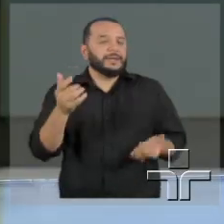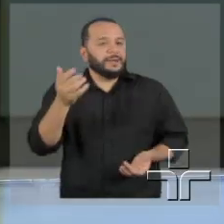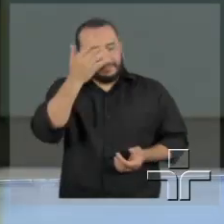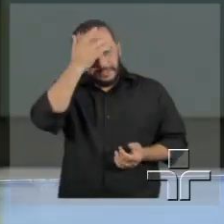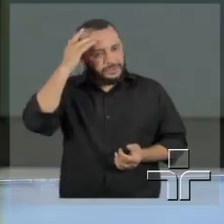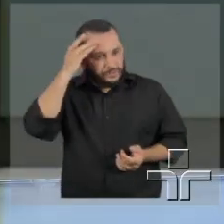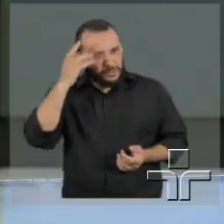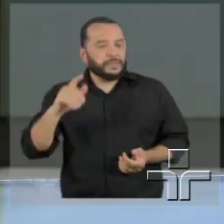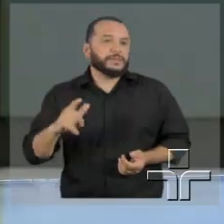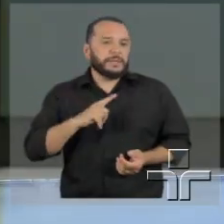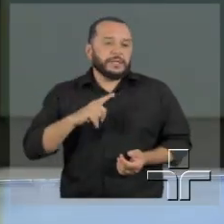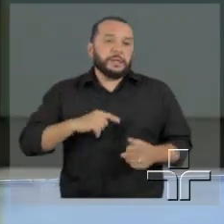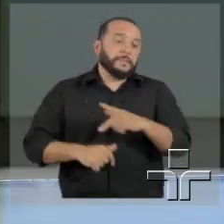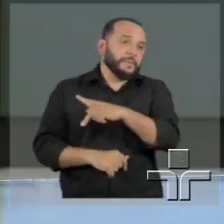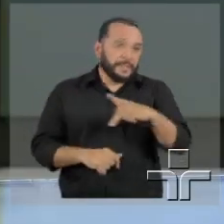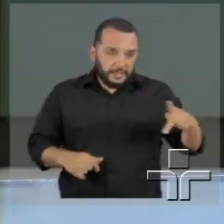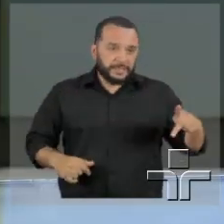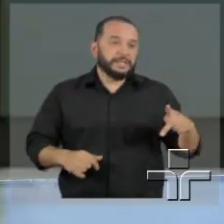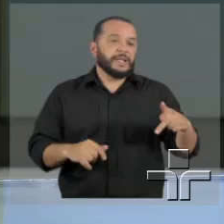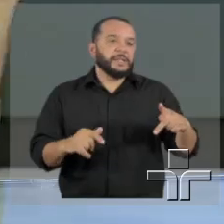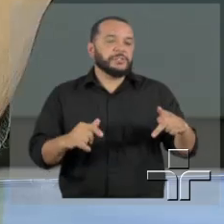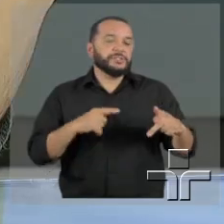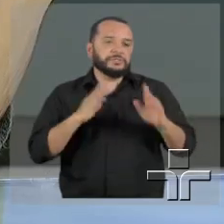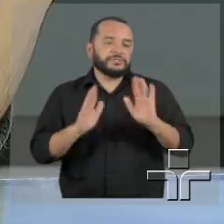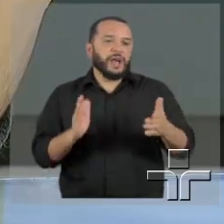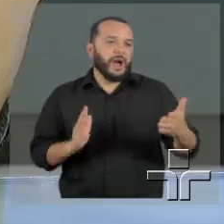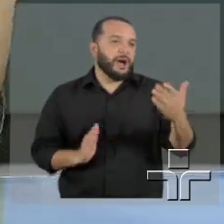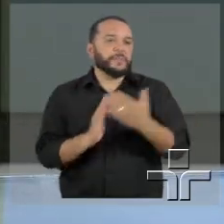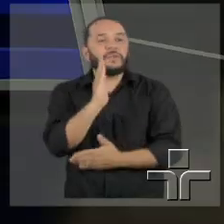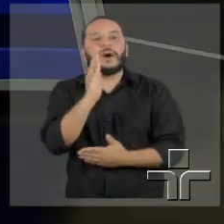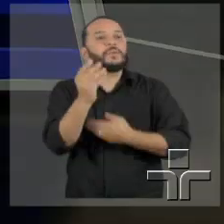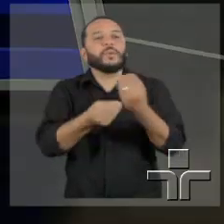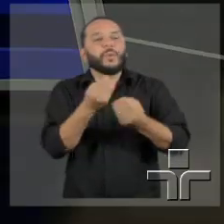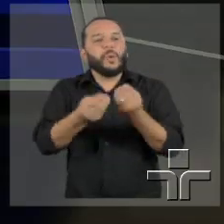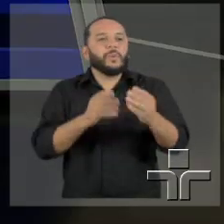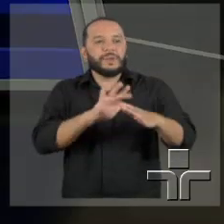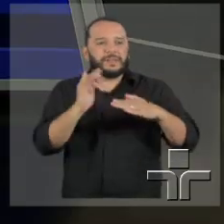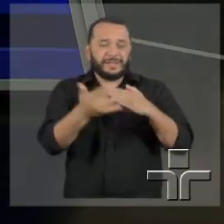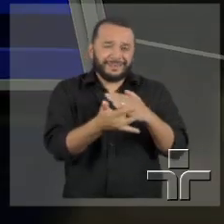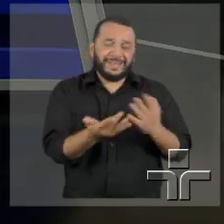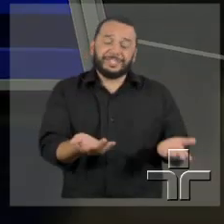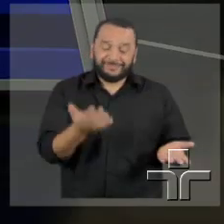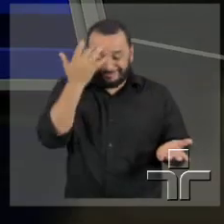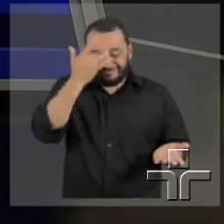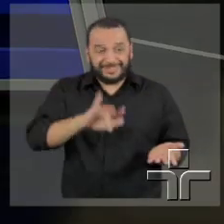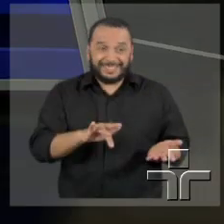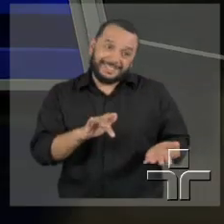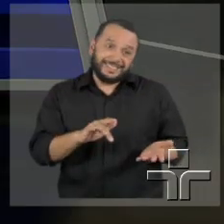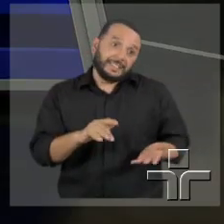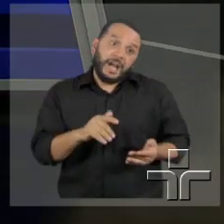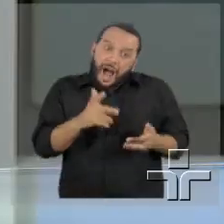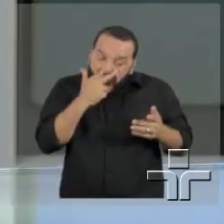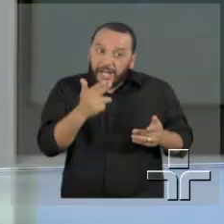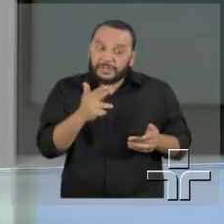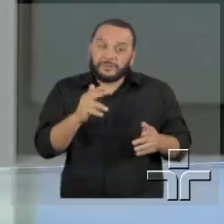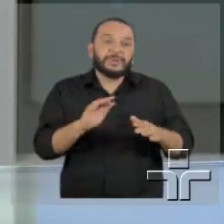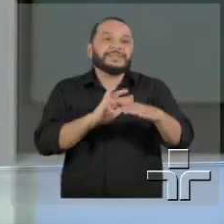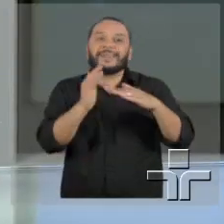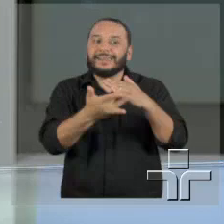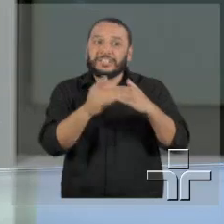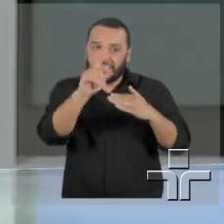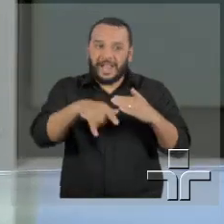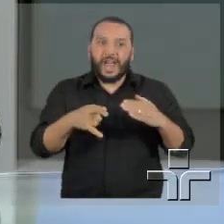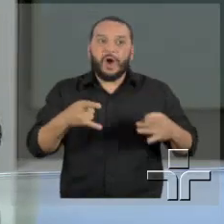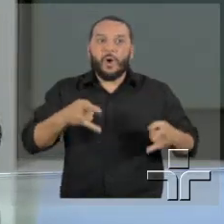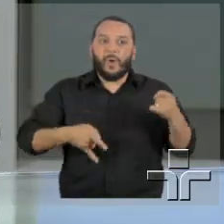de dizer que tem um presidente que foi eleito com live, né? Se é que não é um robô, né? Então, acho assustador, né? Não